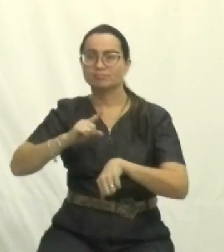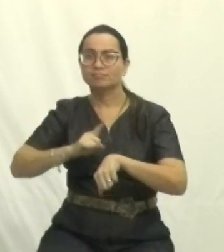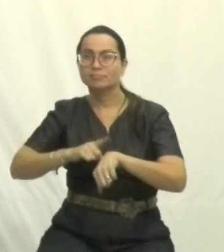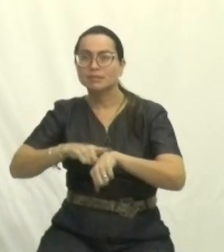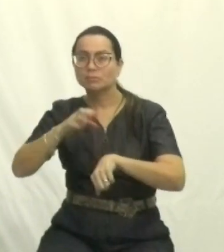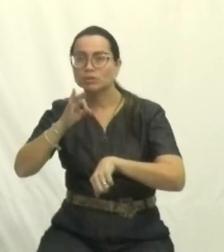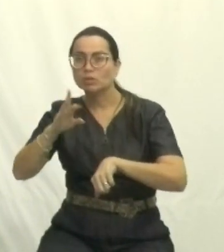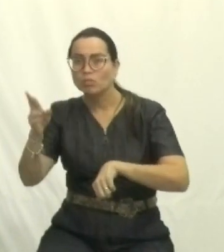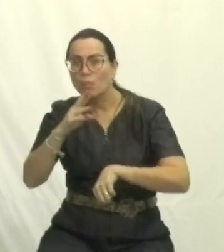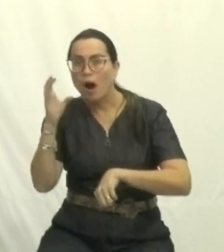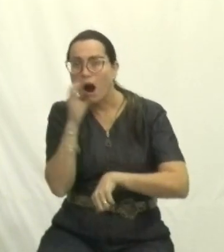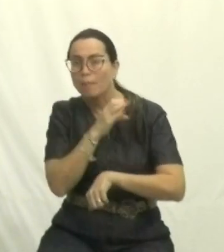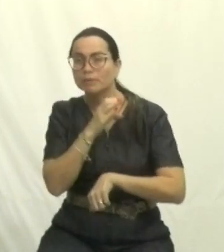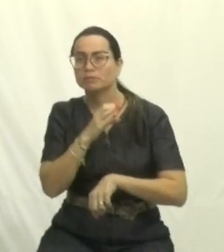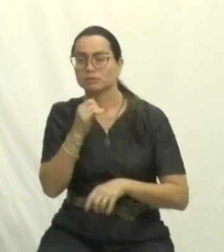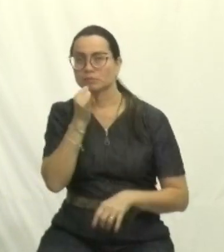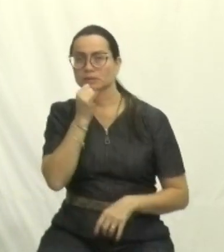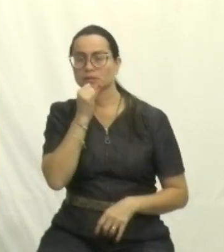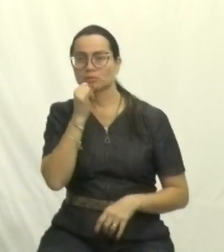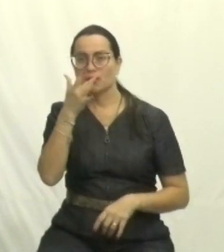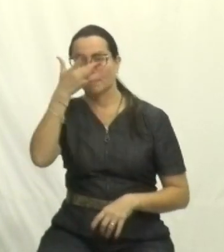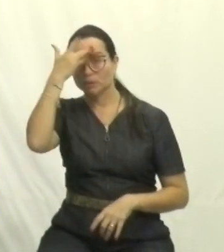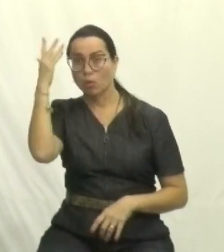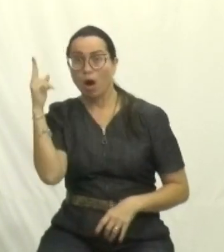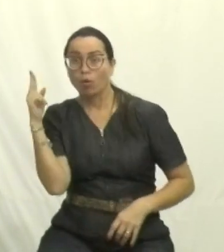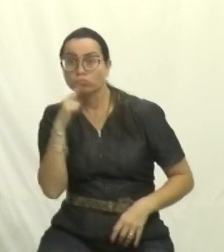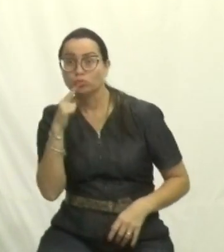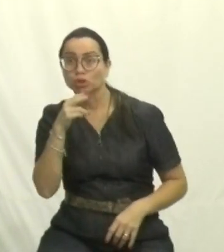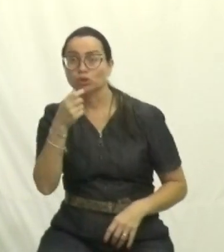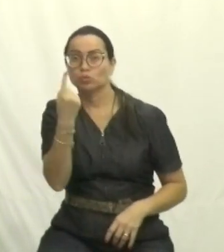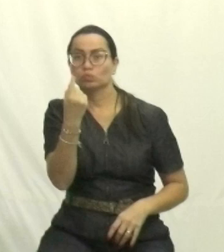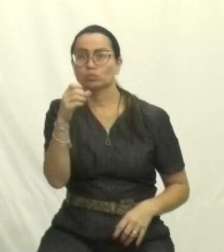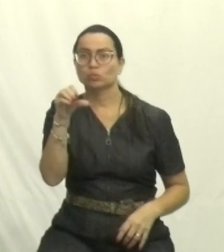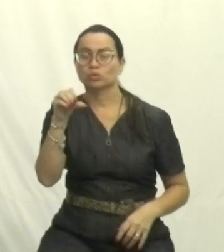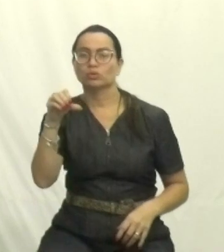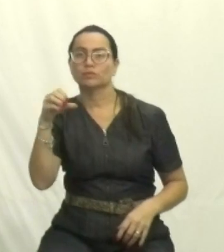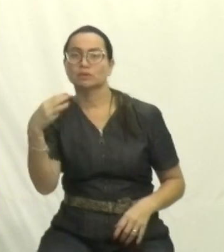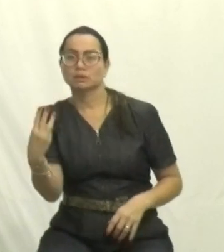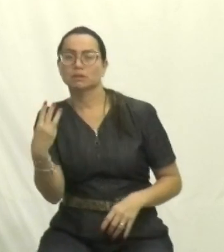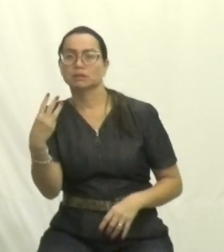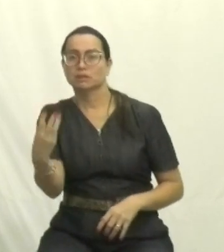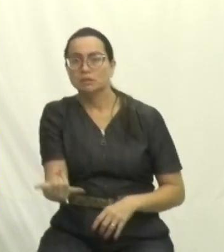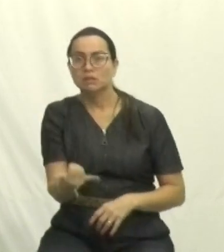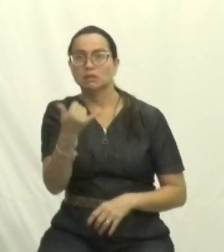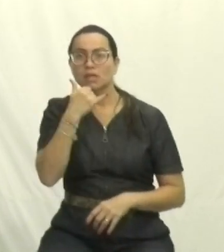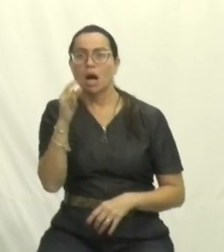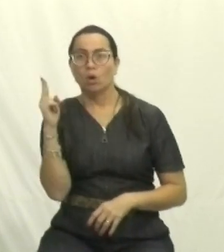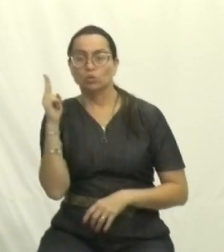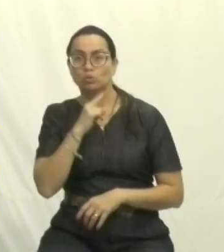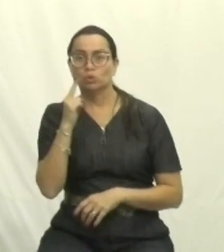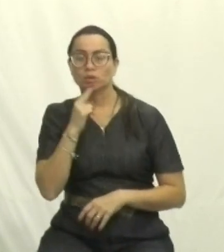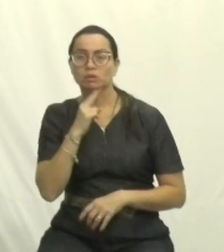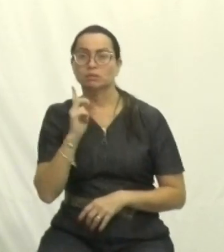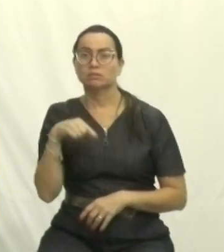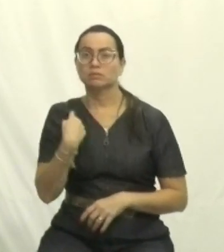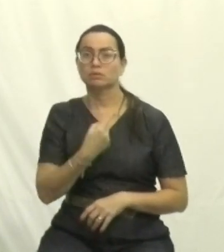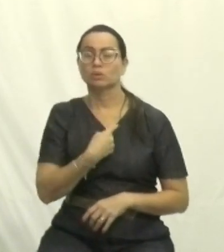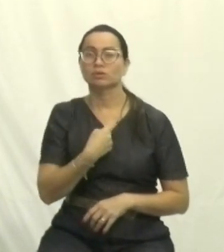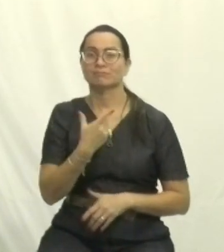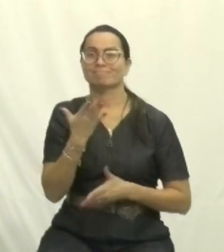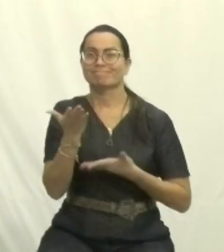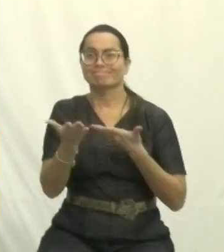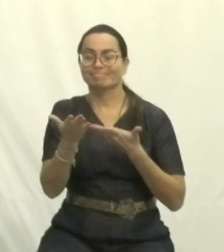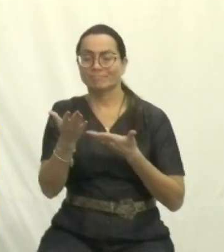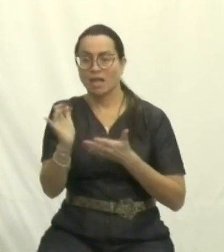cidadão que está necessitado, ele ligar o telefone 193, que é o do Corpo de Bombeiros Militar, nós atendemos a